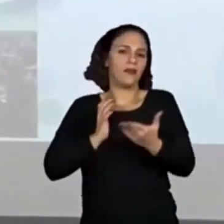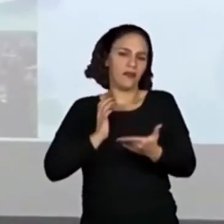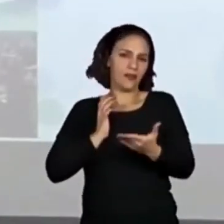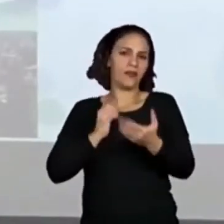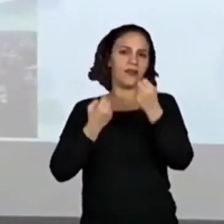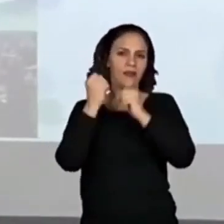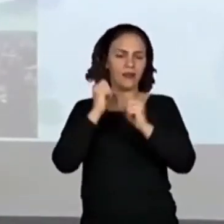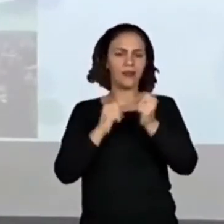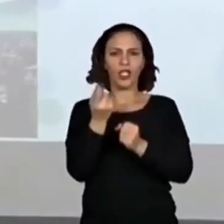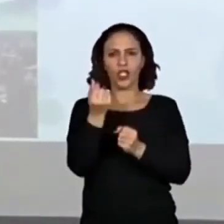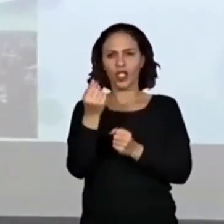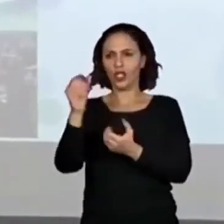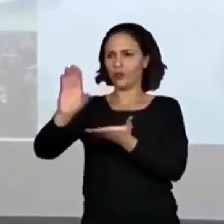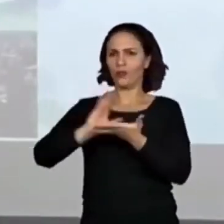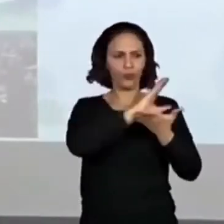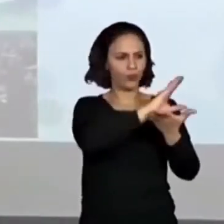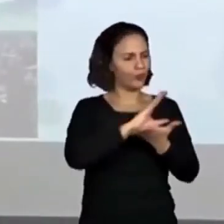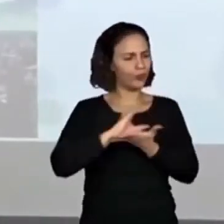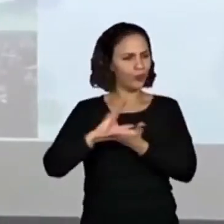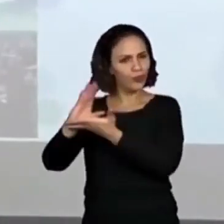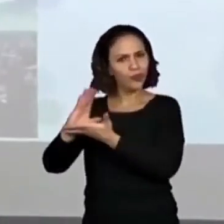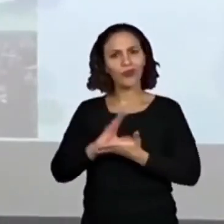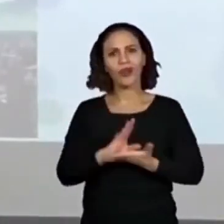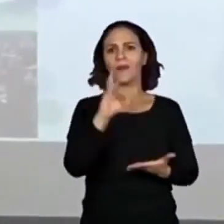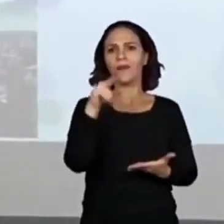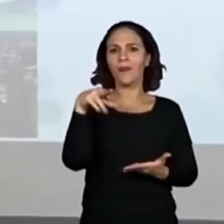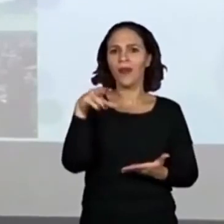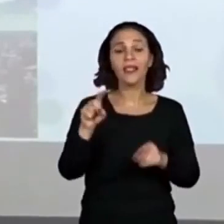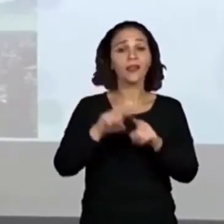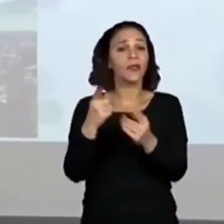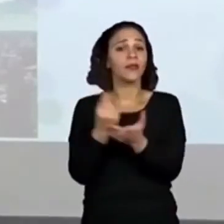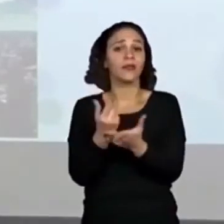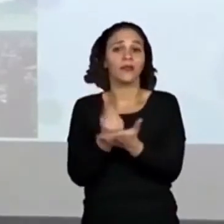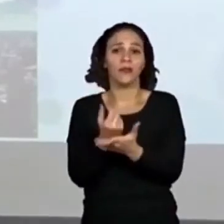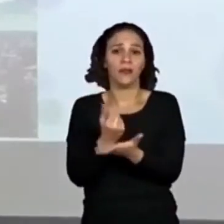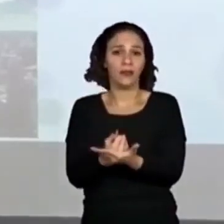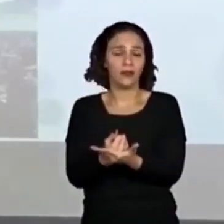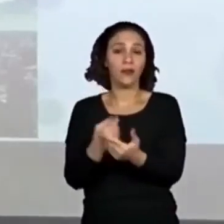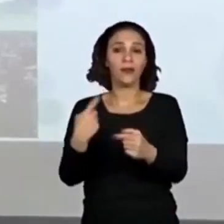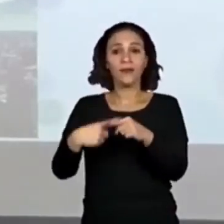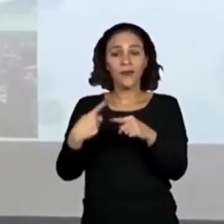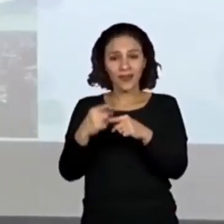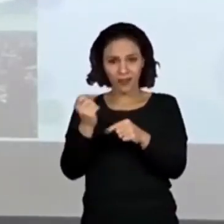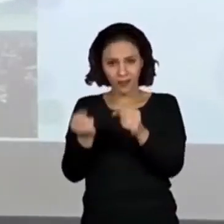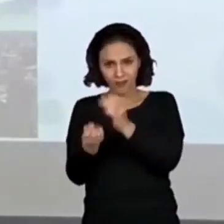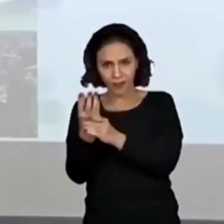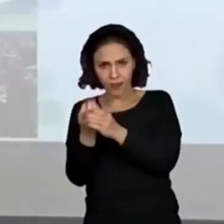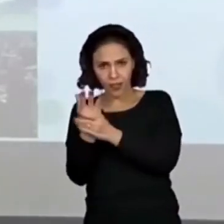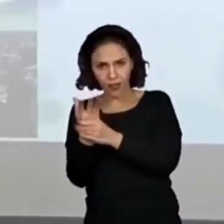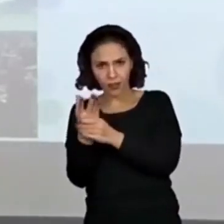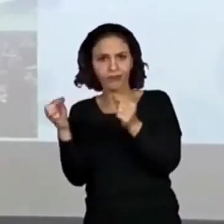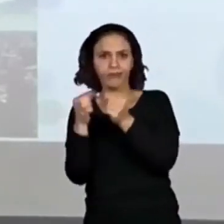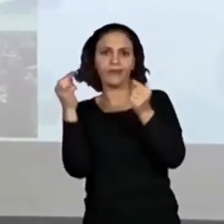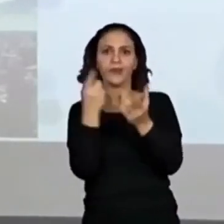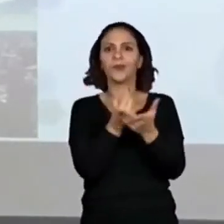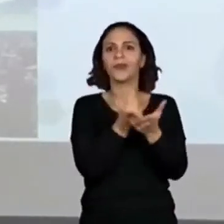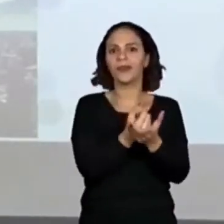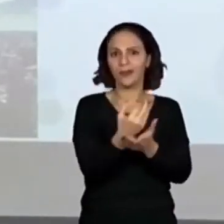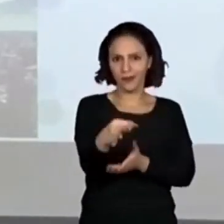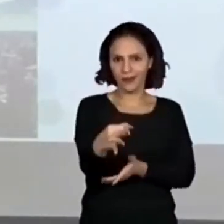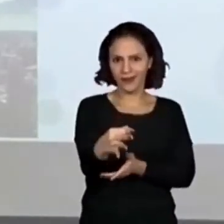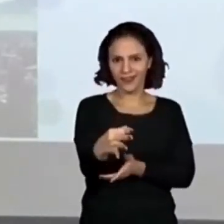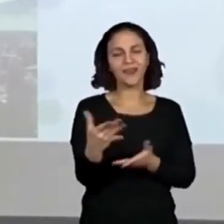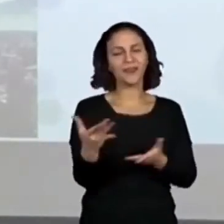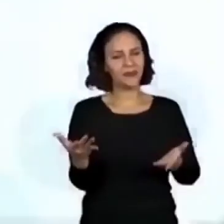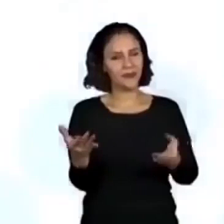de capital, de bens e também de consumo, né? Porque se produz, tem que ter consumo. Ok? Tudo